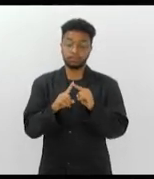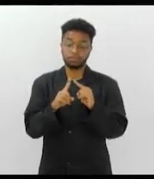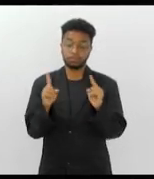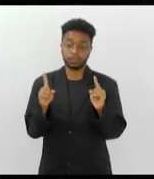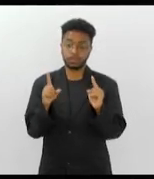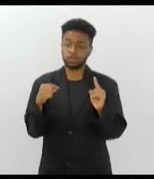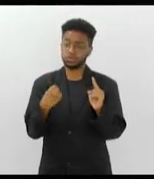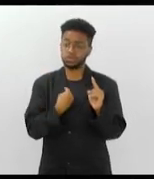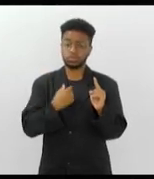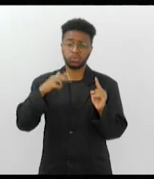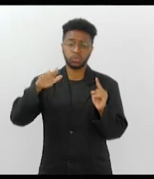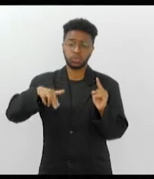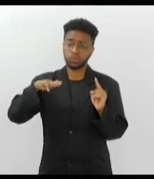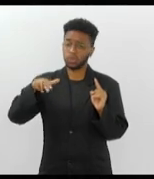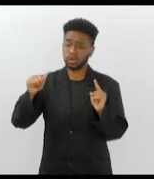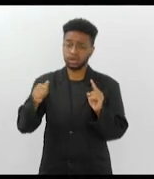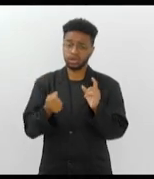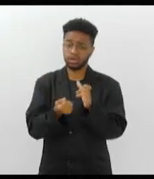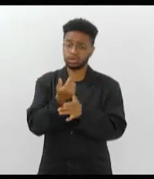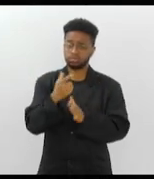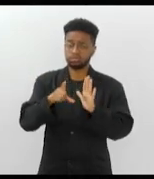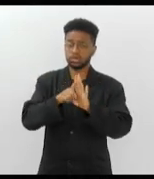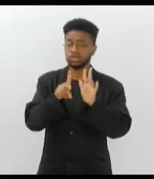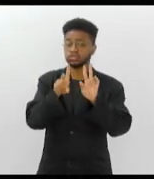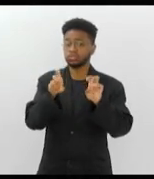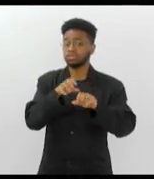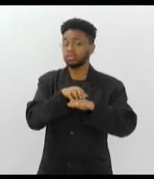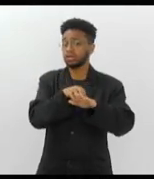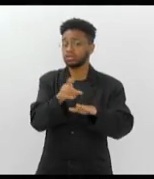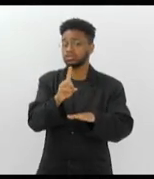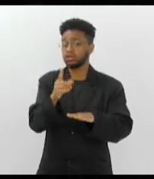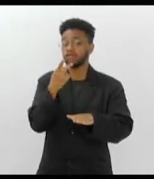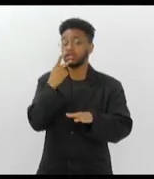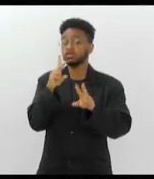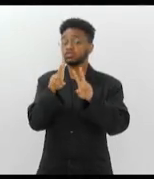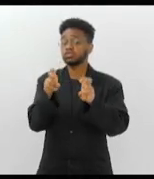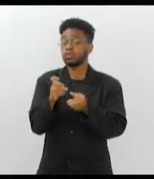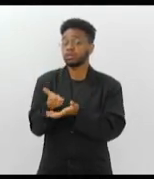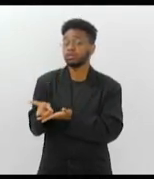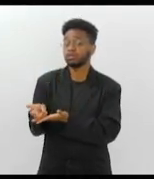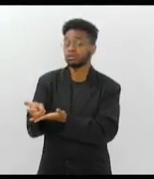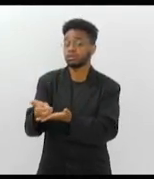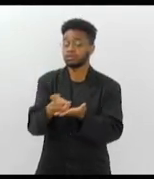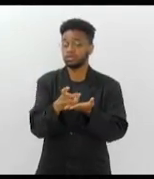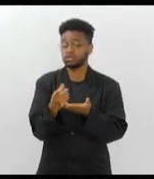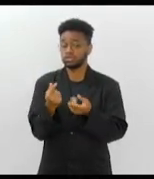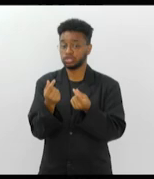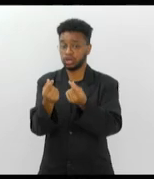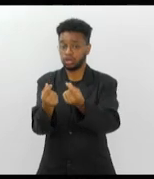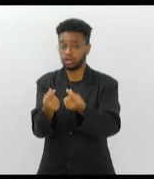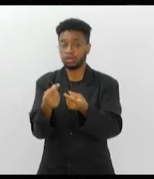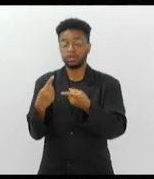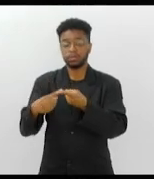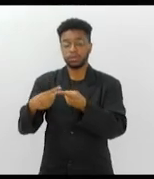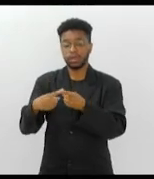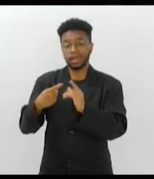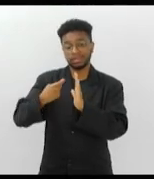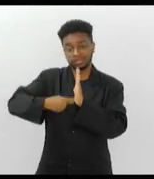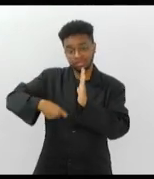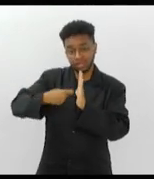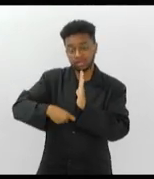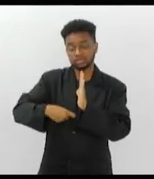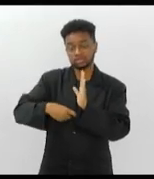legislamos sobre trânsito. Estamos legislando sobre tributo Né? Porque a taxa é